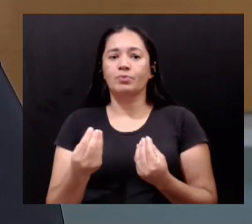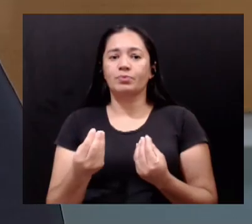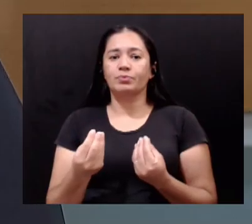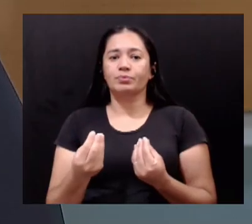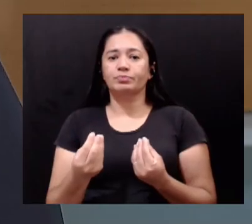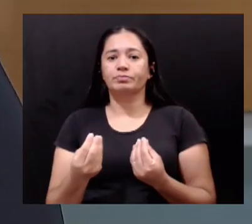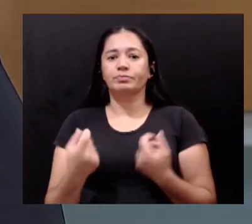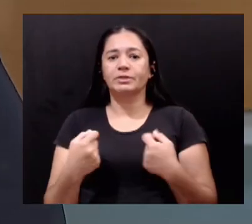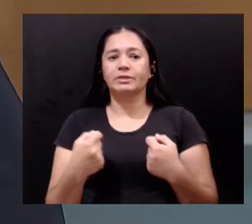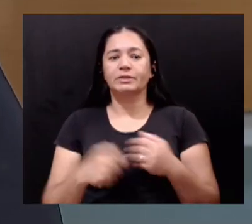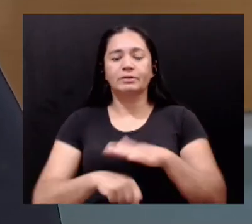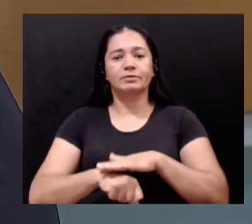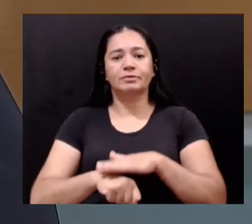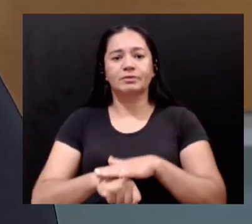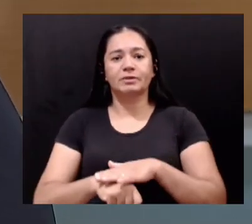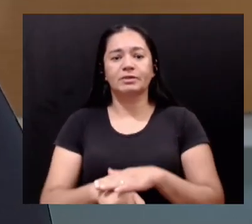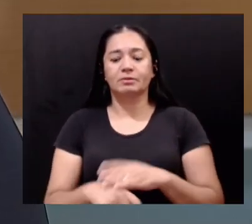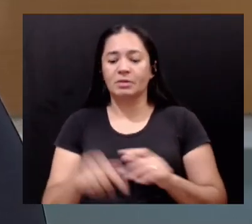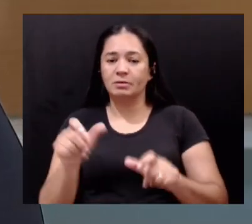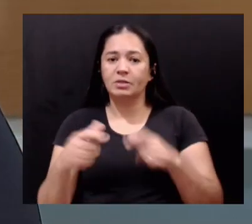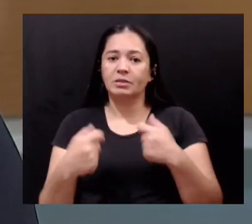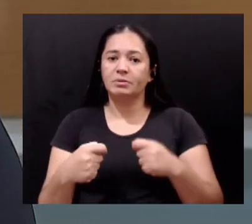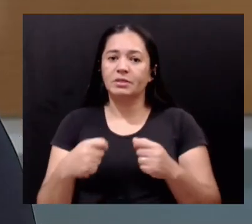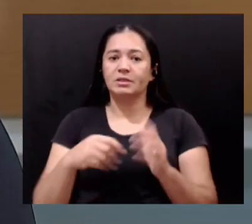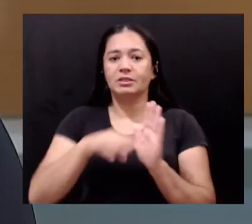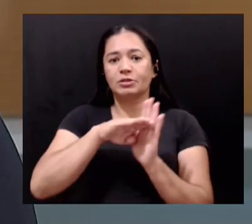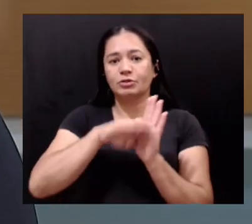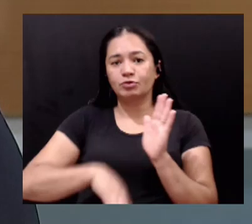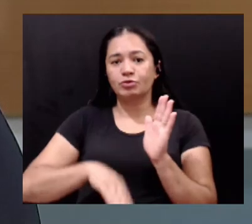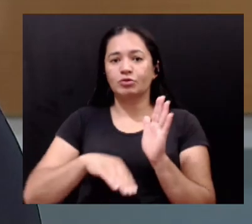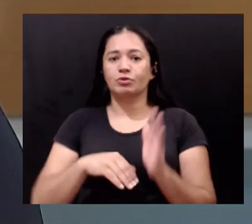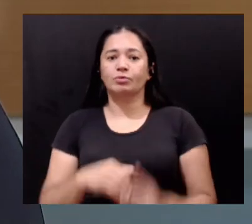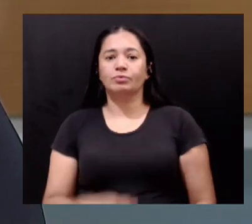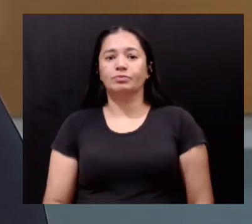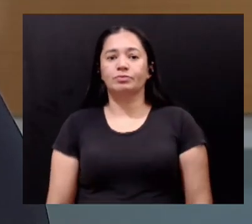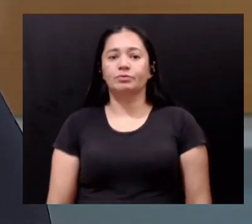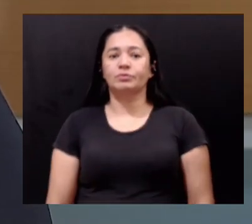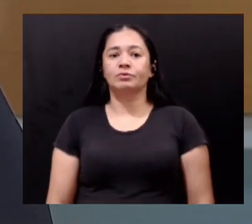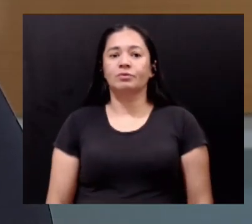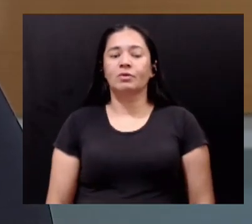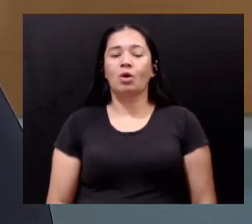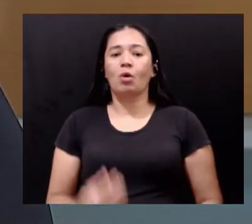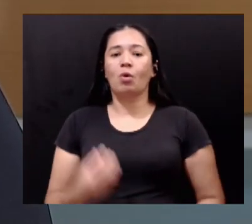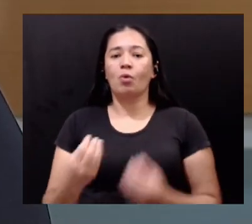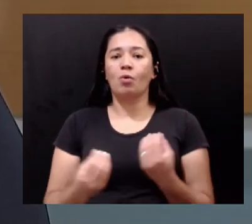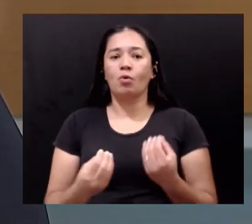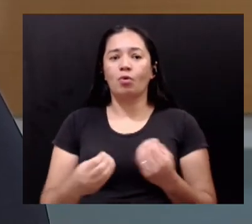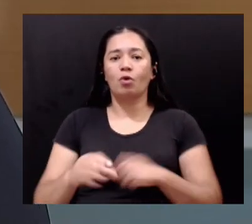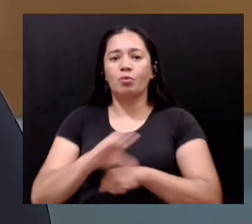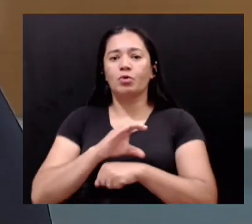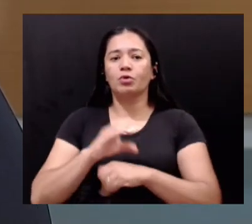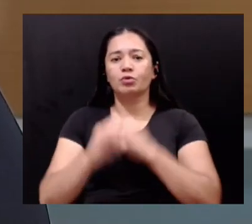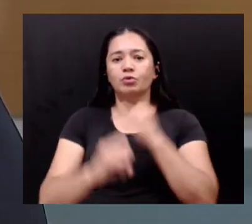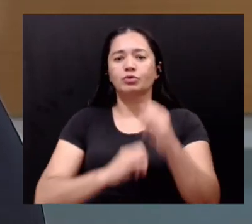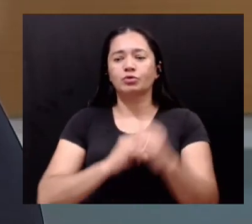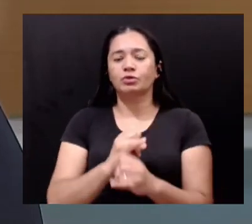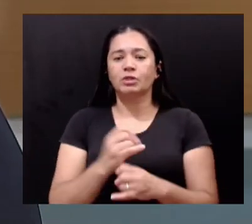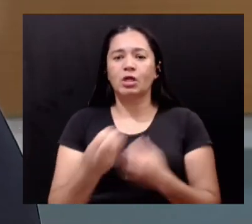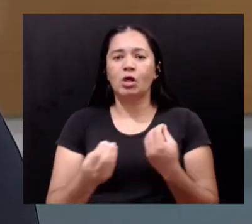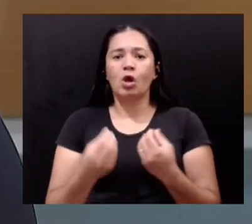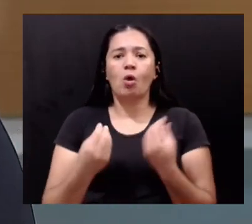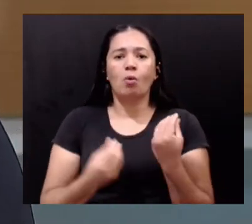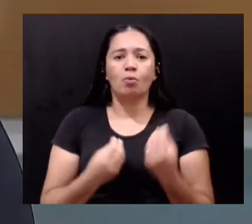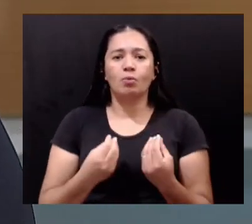tem a necessidade dessa taxa. E como que os cursos EAD funcionam e para que eles são indicados? Os